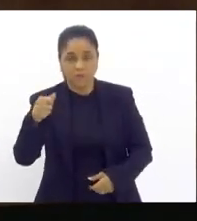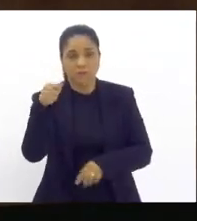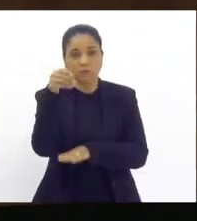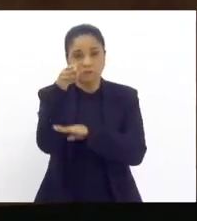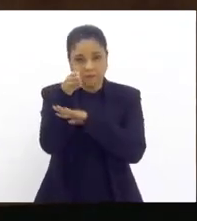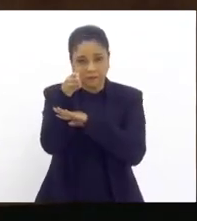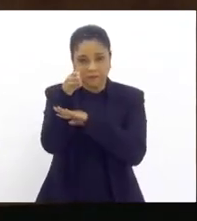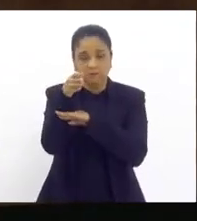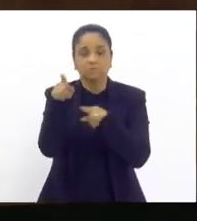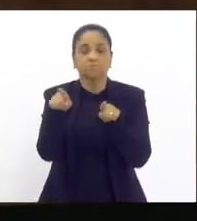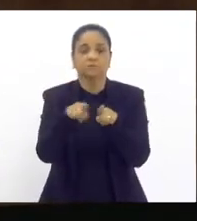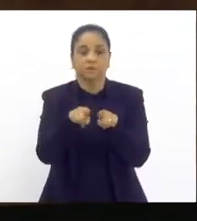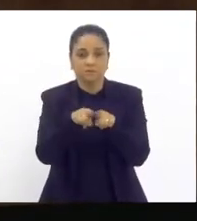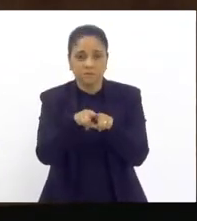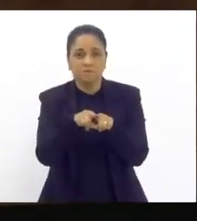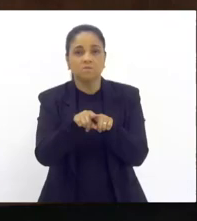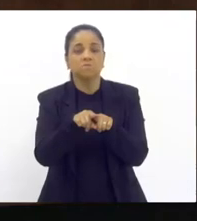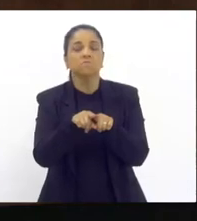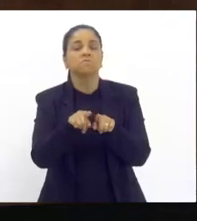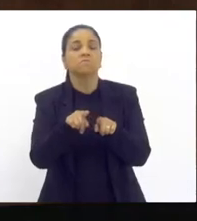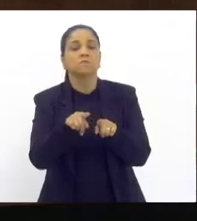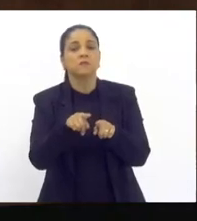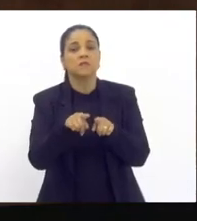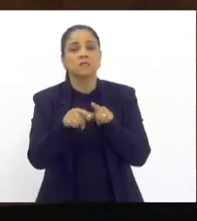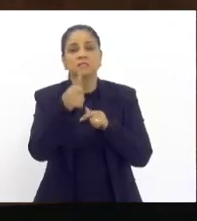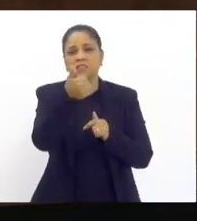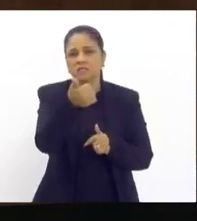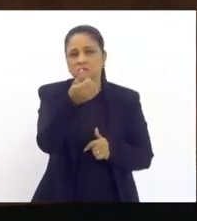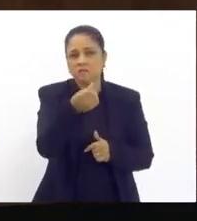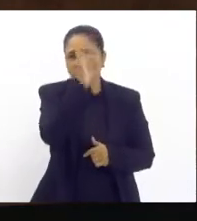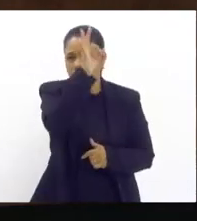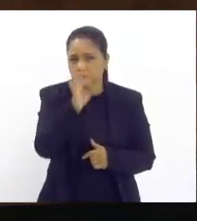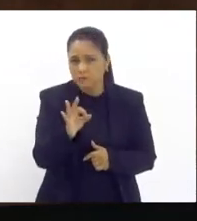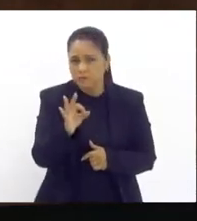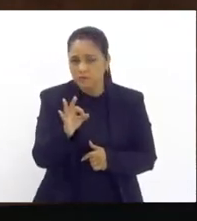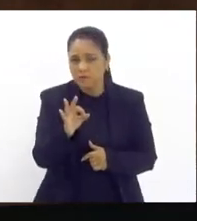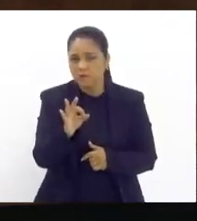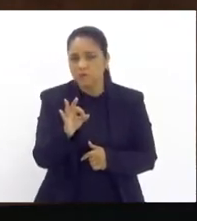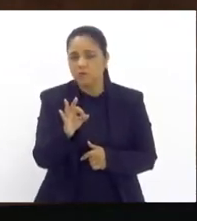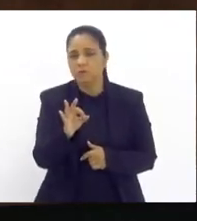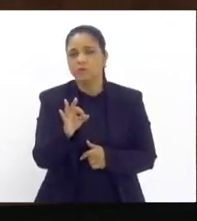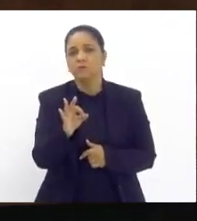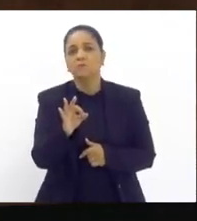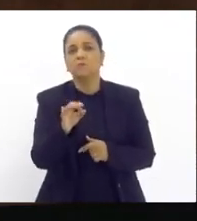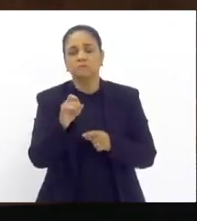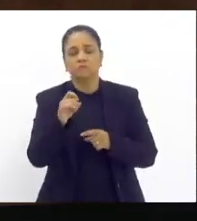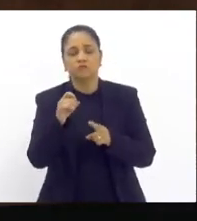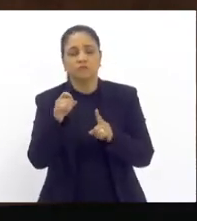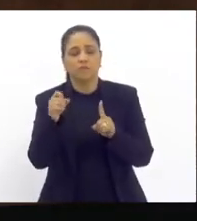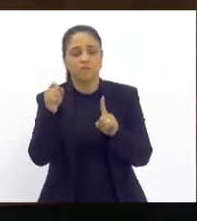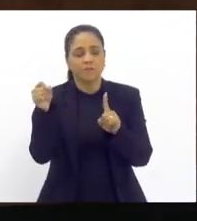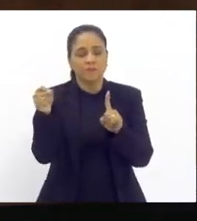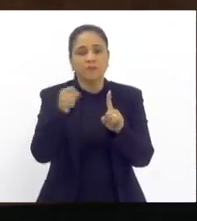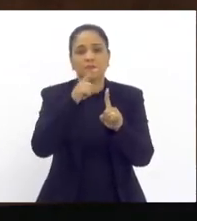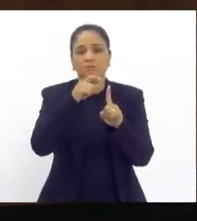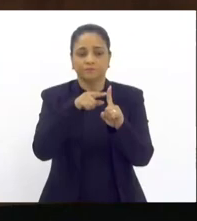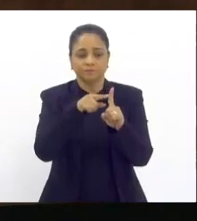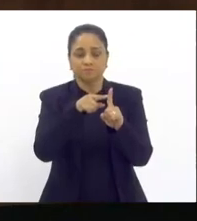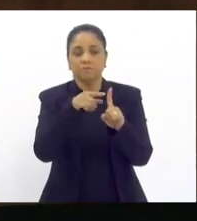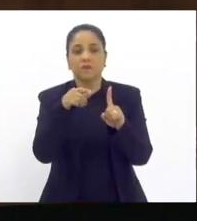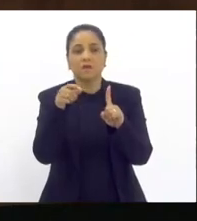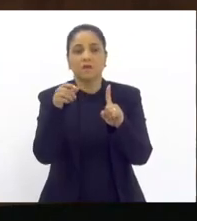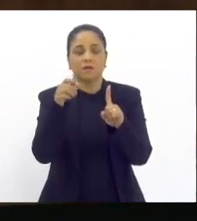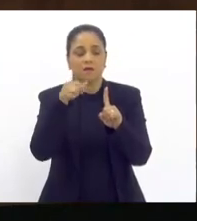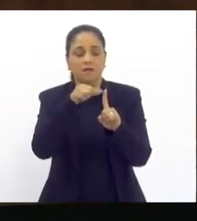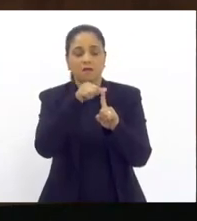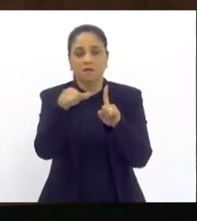apresentam, respectivamente, 16% e 6% dos casos de assédio contra as mulheres. As queixas